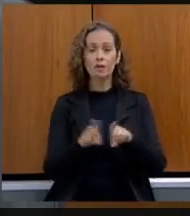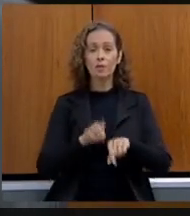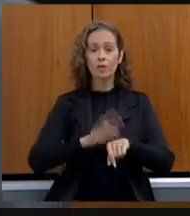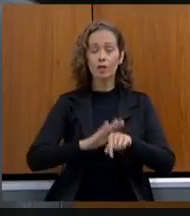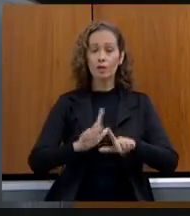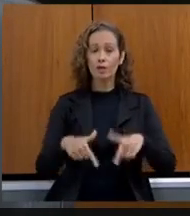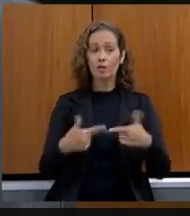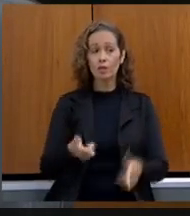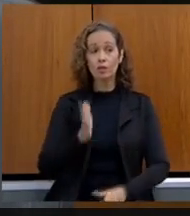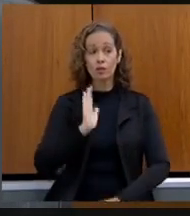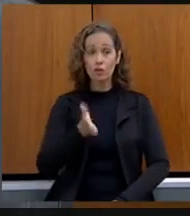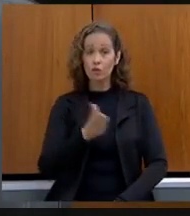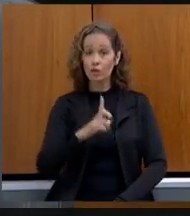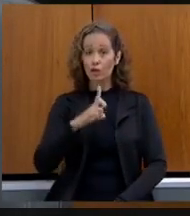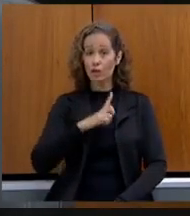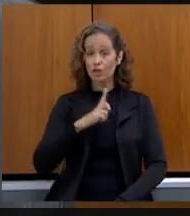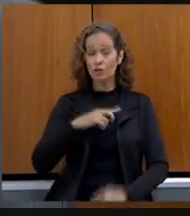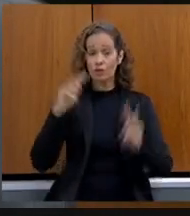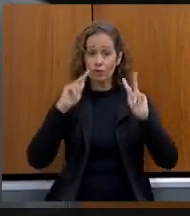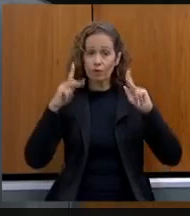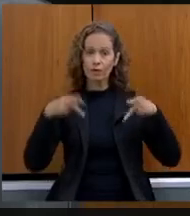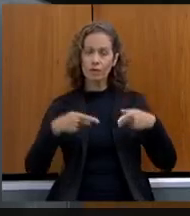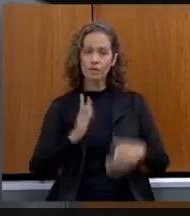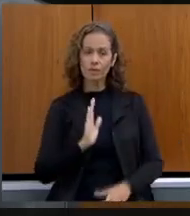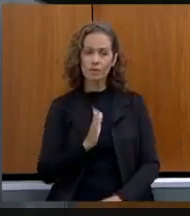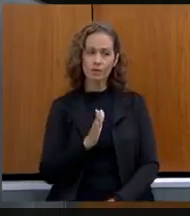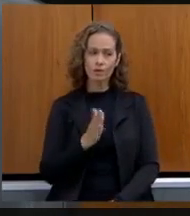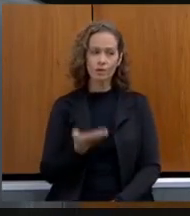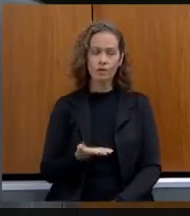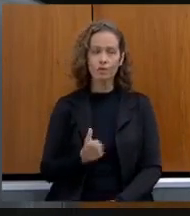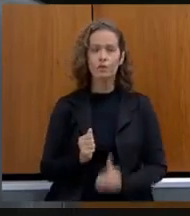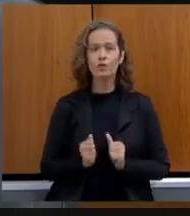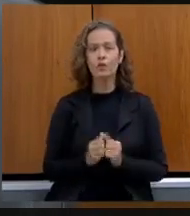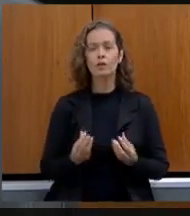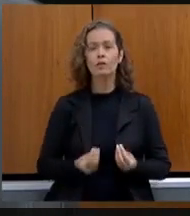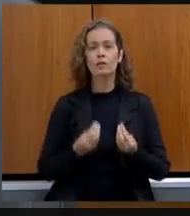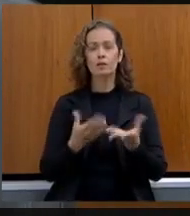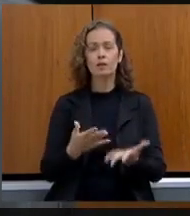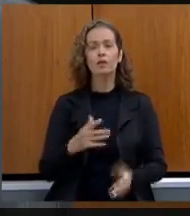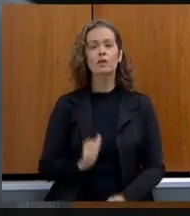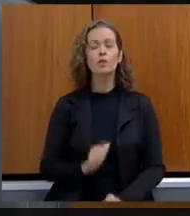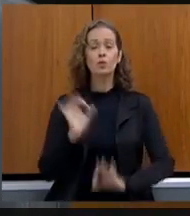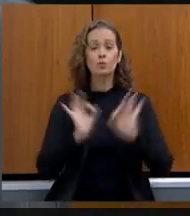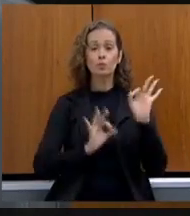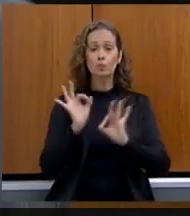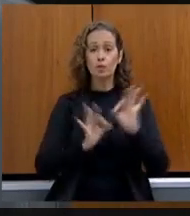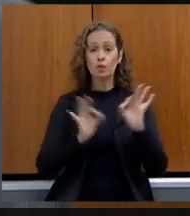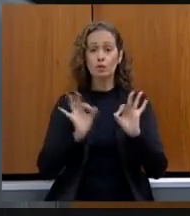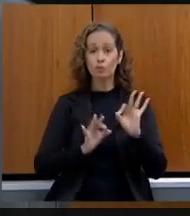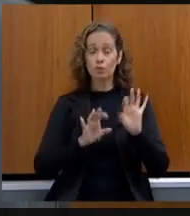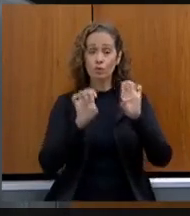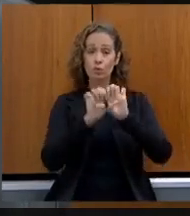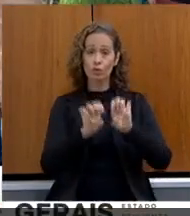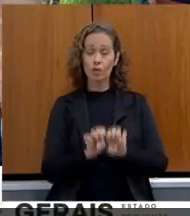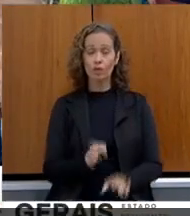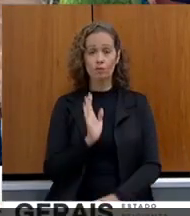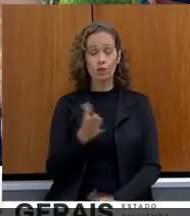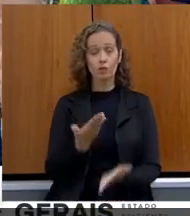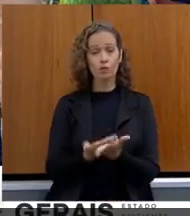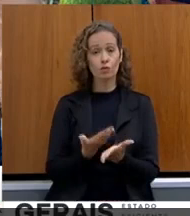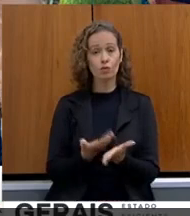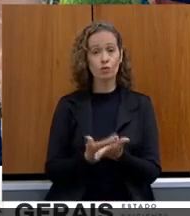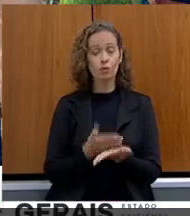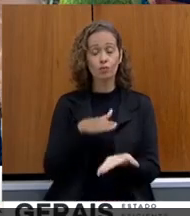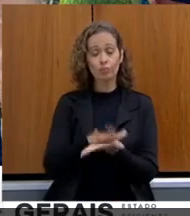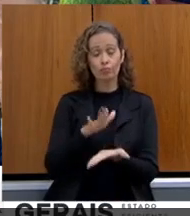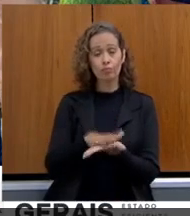que a gente já tinha tido Esse reconhecimento né a entrega do Pet do plano de estudo estruturado de forma gratuita e impressa